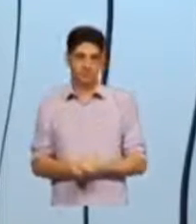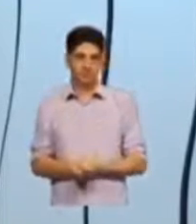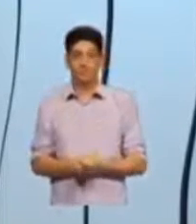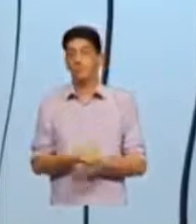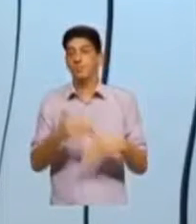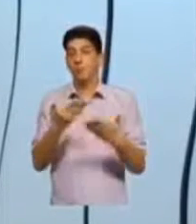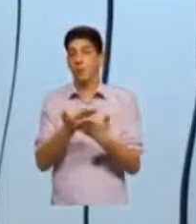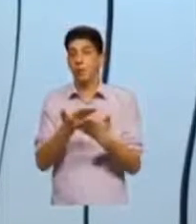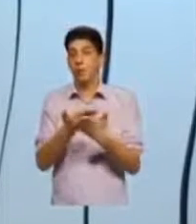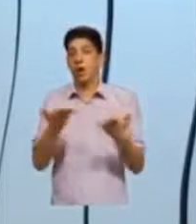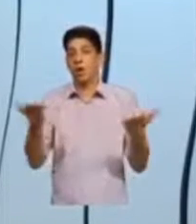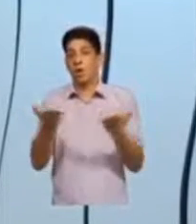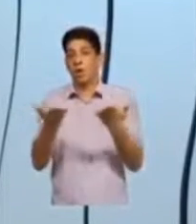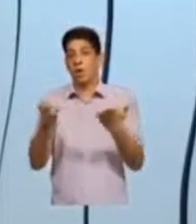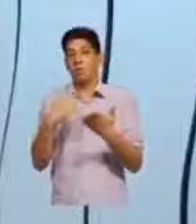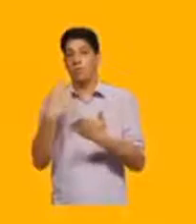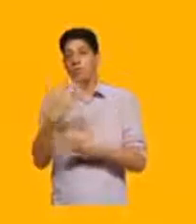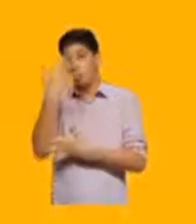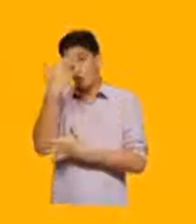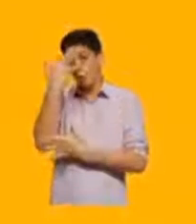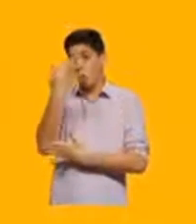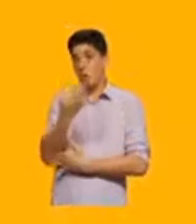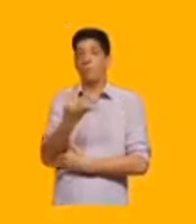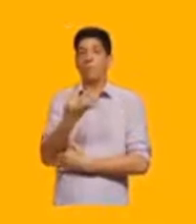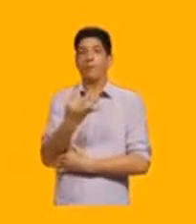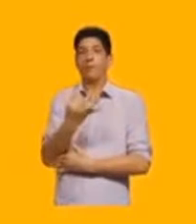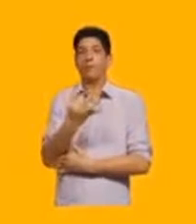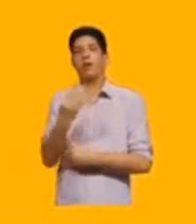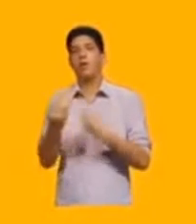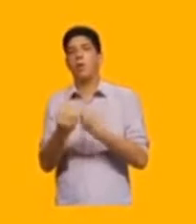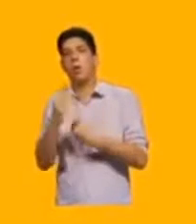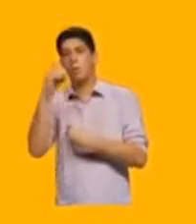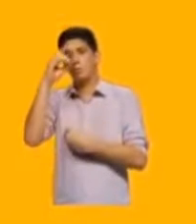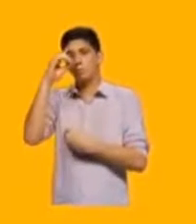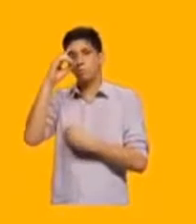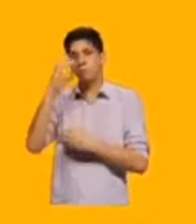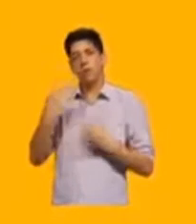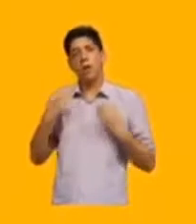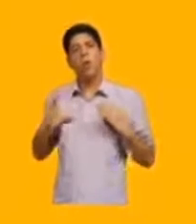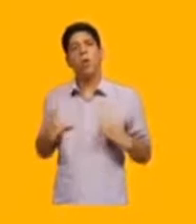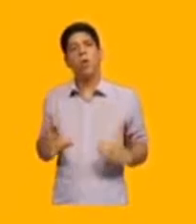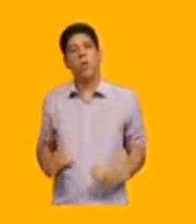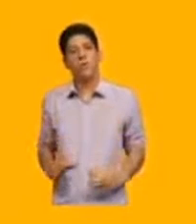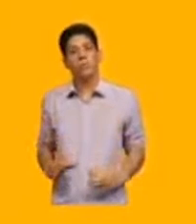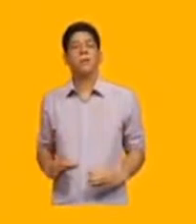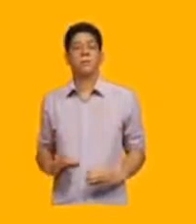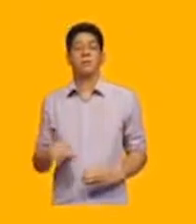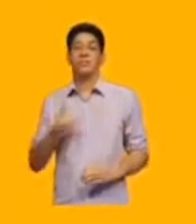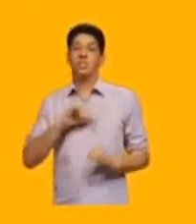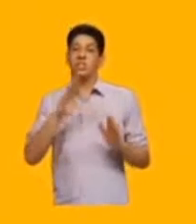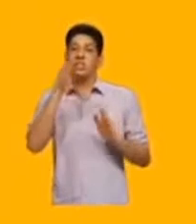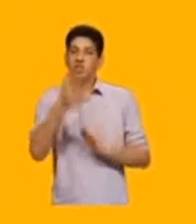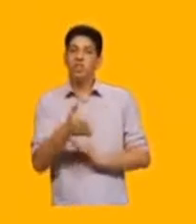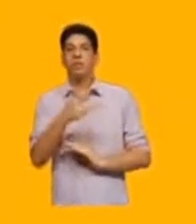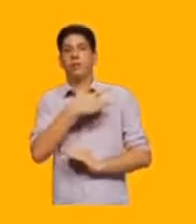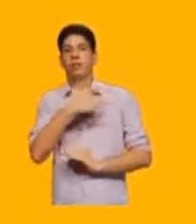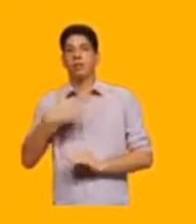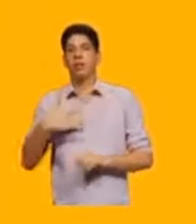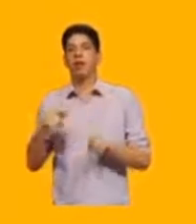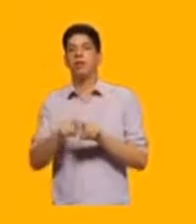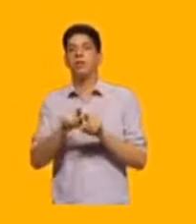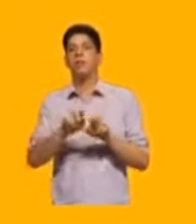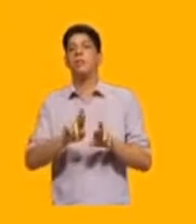então, a gente vai compreender que os hábitos de vida vão interferir diretamente na saúde e diferenciar